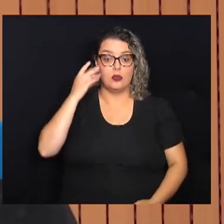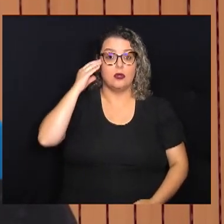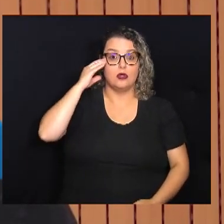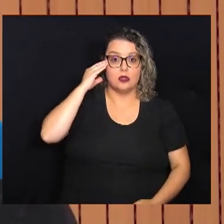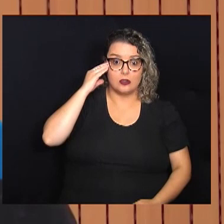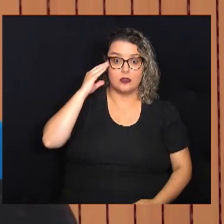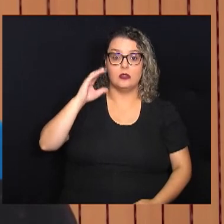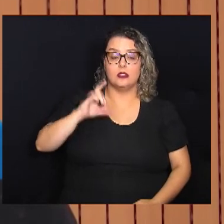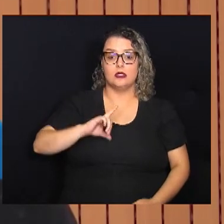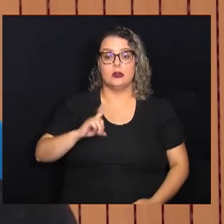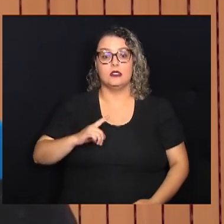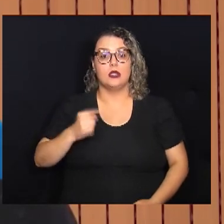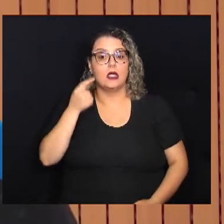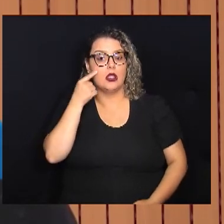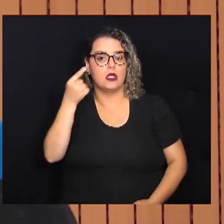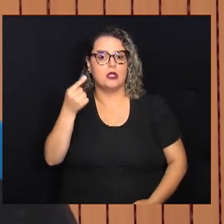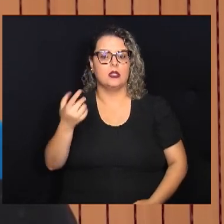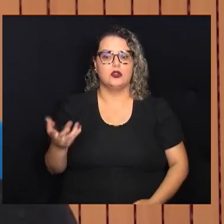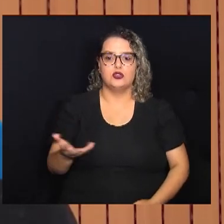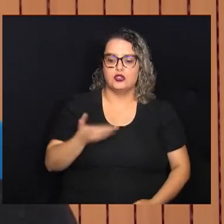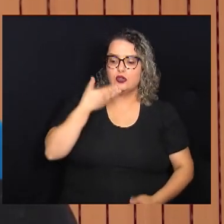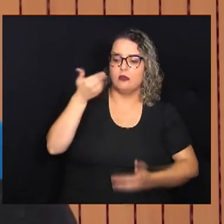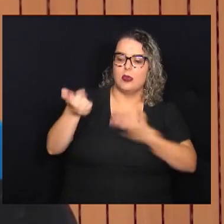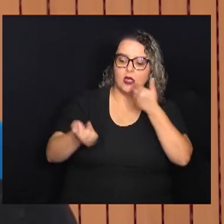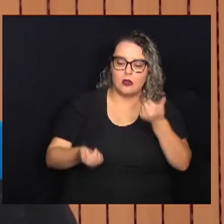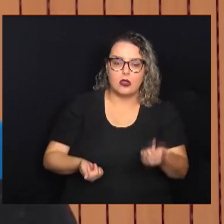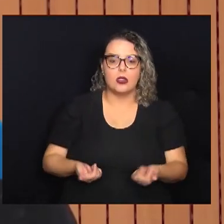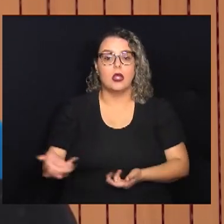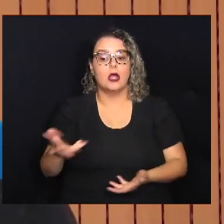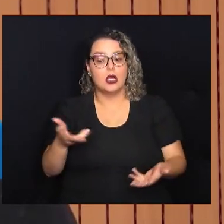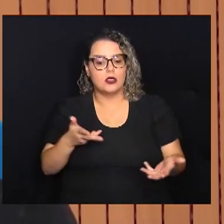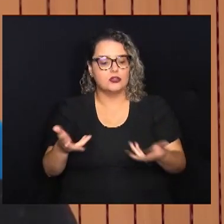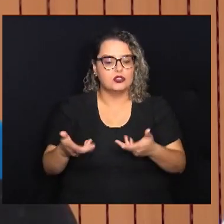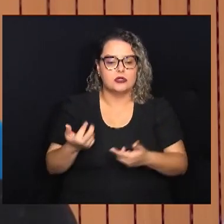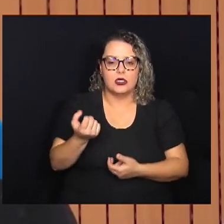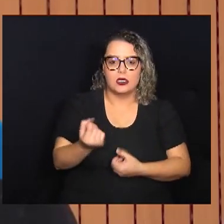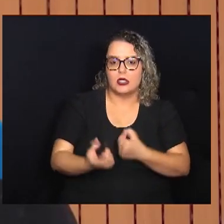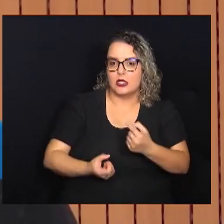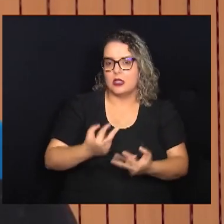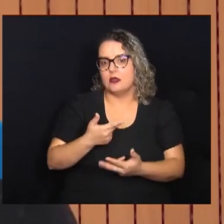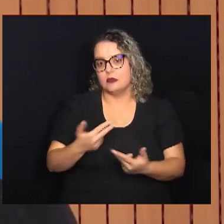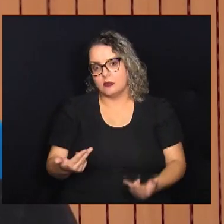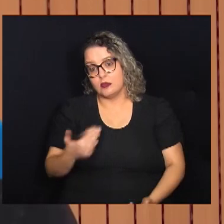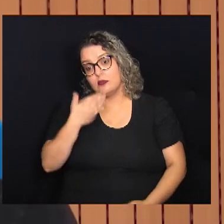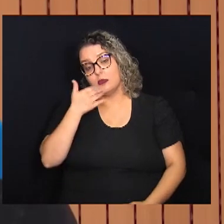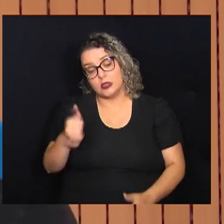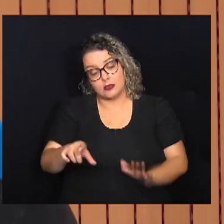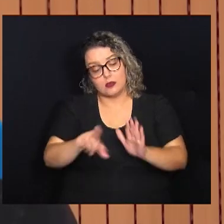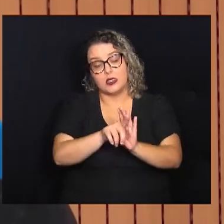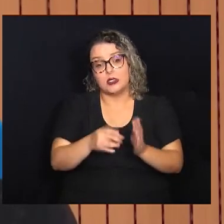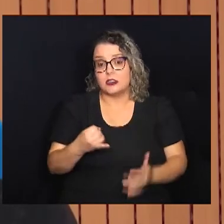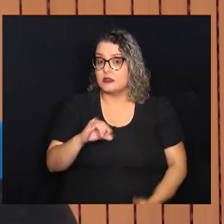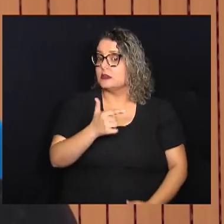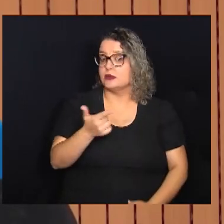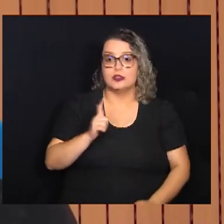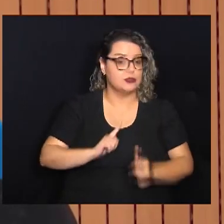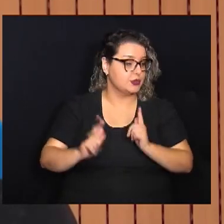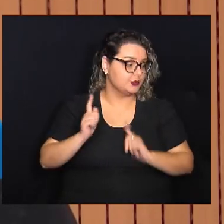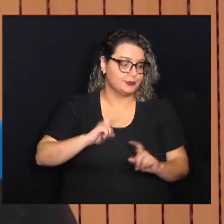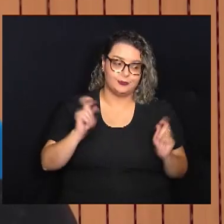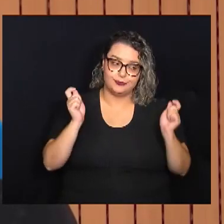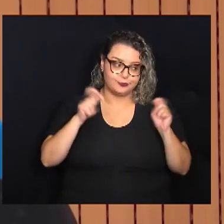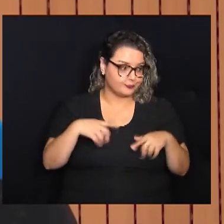ímpeto de melhorar, agilizar algumas coisas, mas, por melhor que seja a legislação, se não houver uma gestão